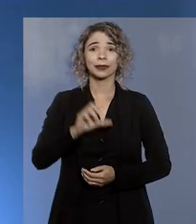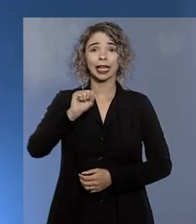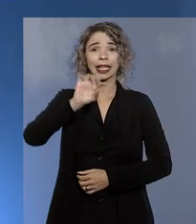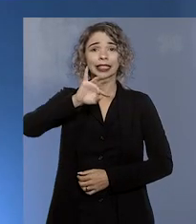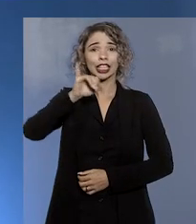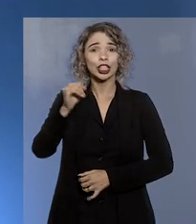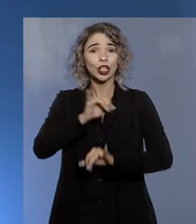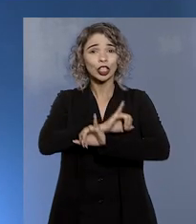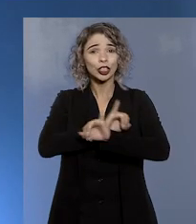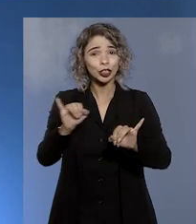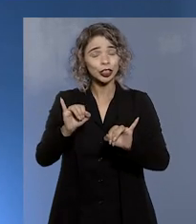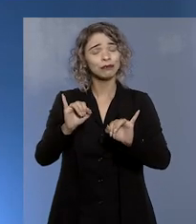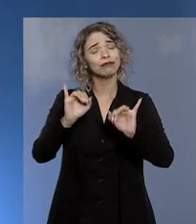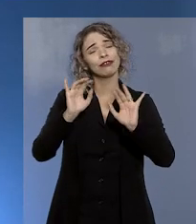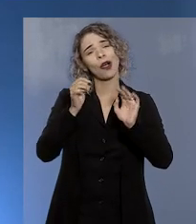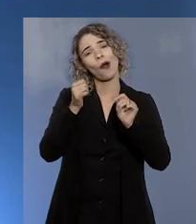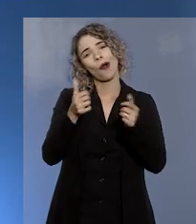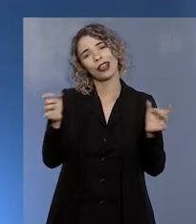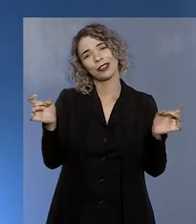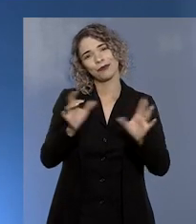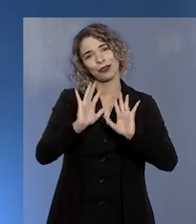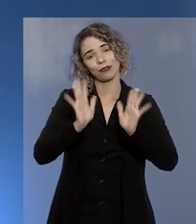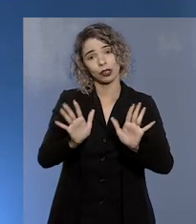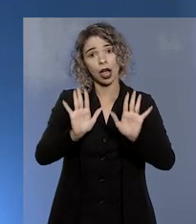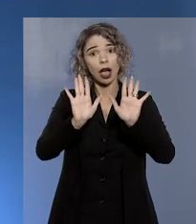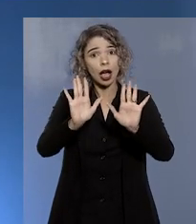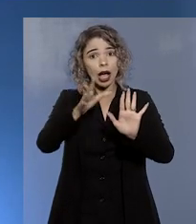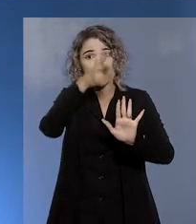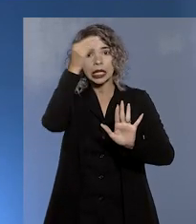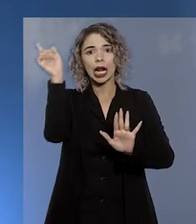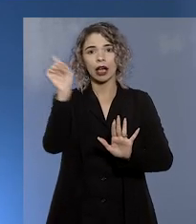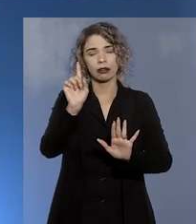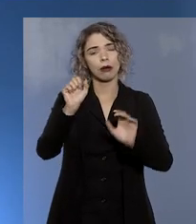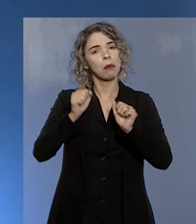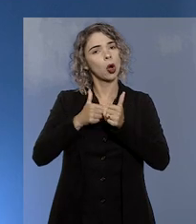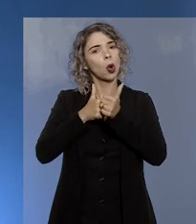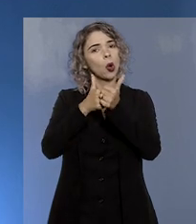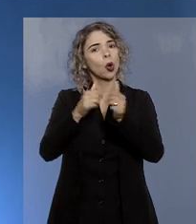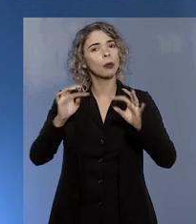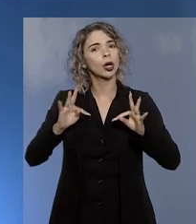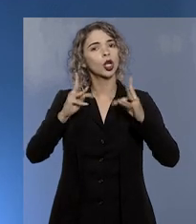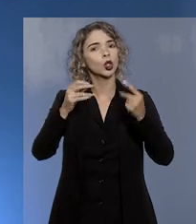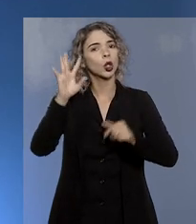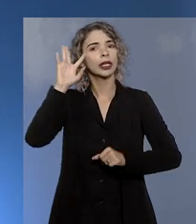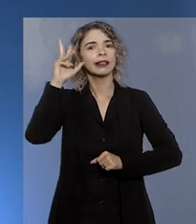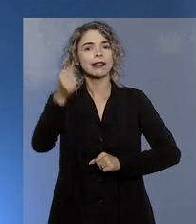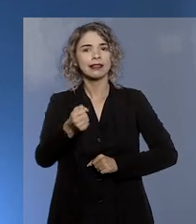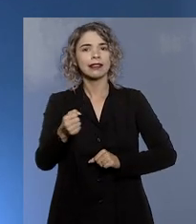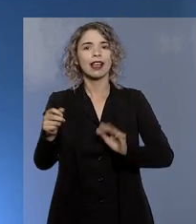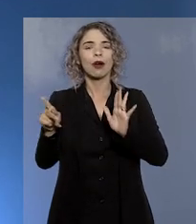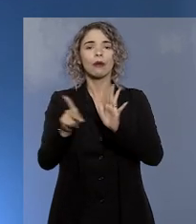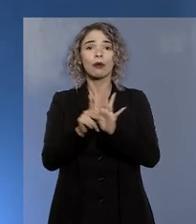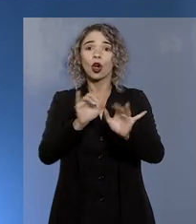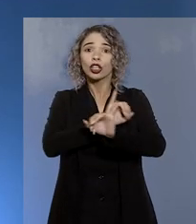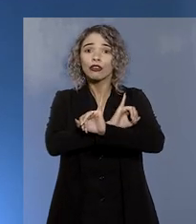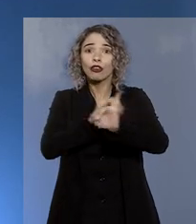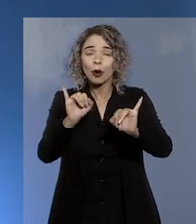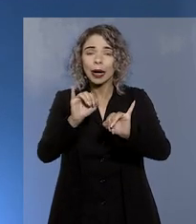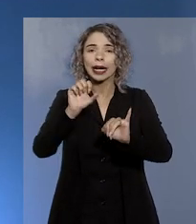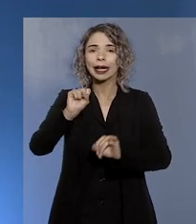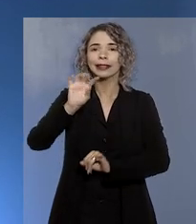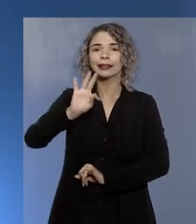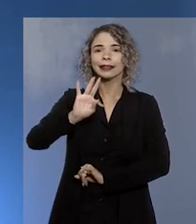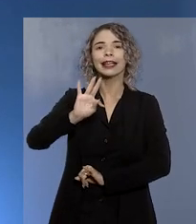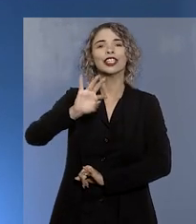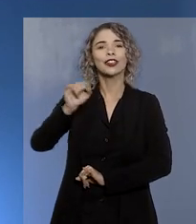E o STJ Notícias está chegando ao fim. Não esqueça que você pode acompanhar outras decisões e